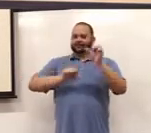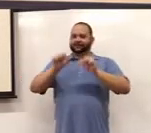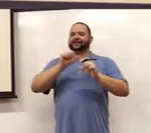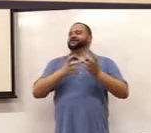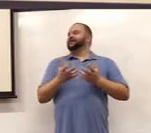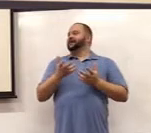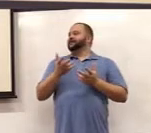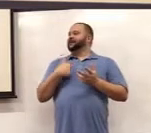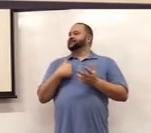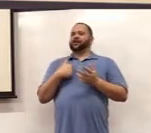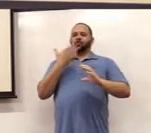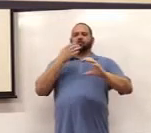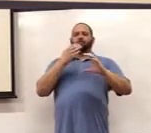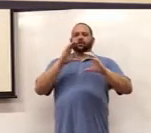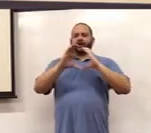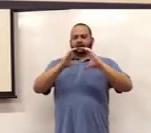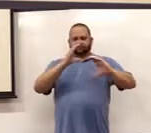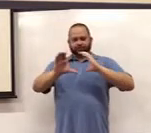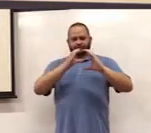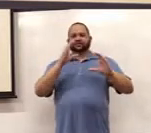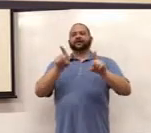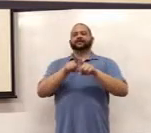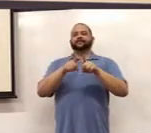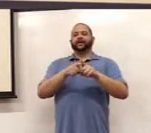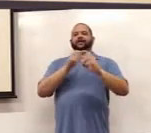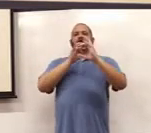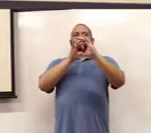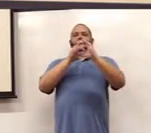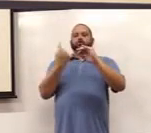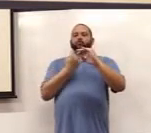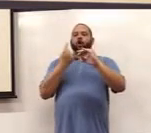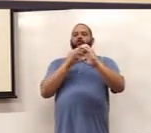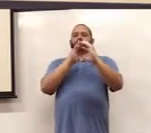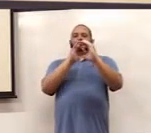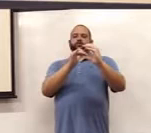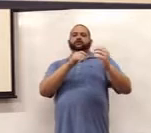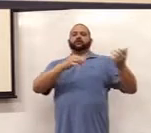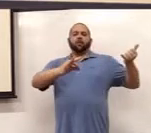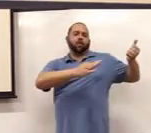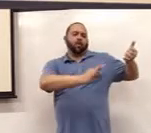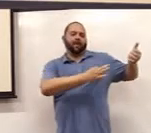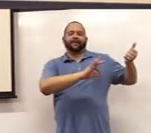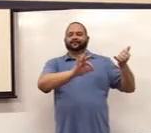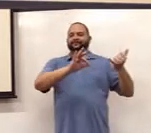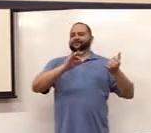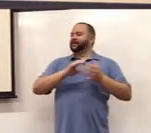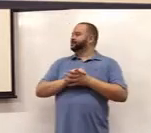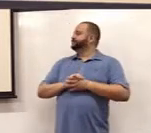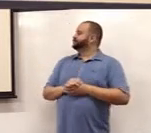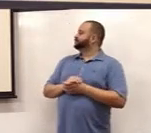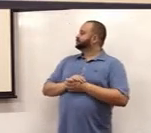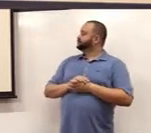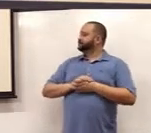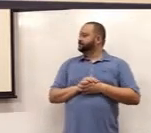as entradas do coro, dos solistas e tal, e virou isso aqui, né? Então, por exemplo, a primeira frase, oh, amigos, esses sons não, vamos ao